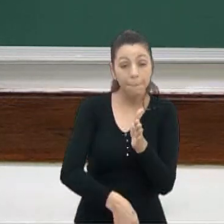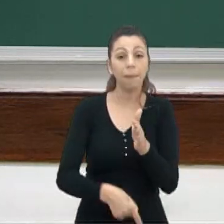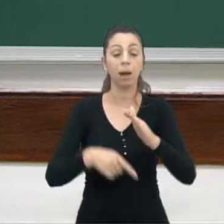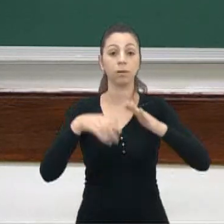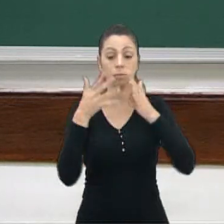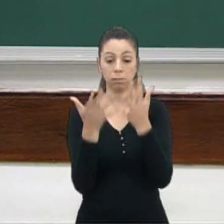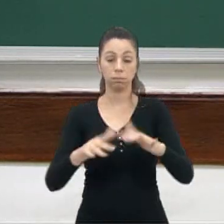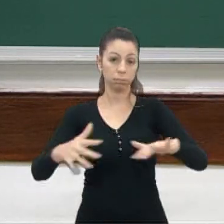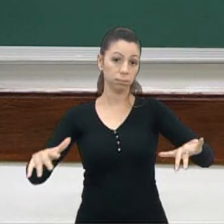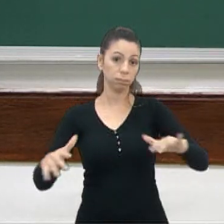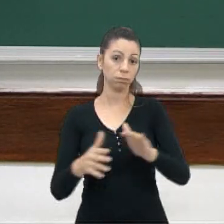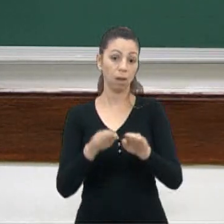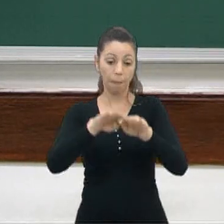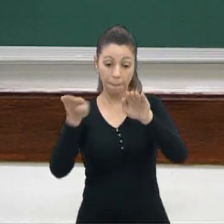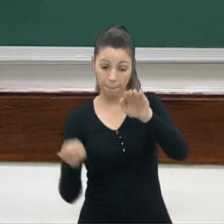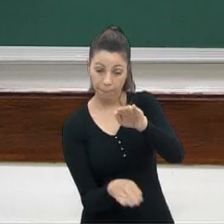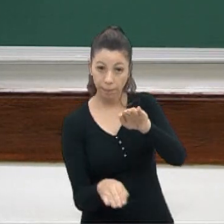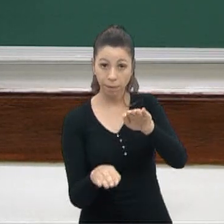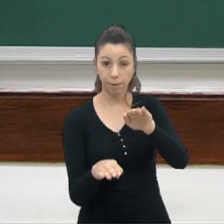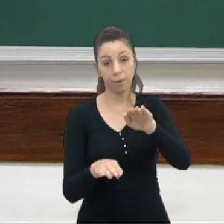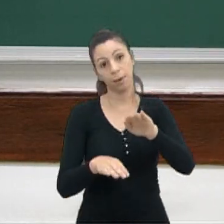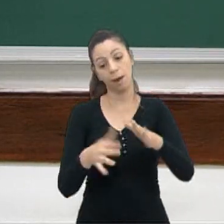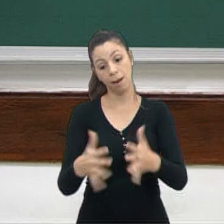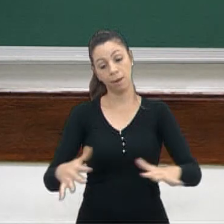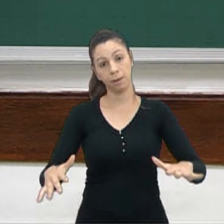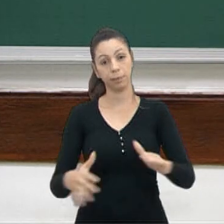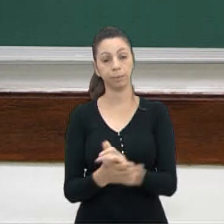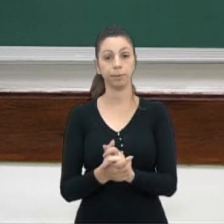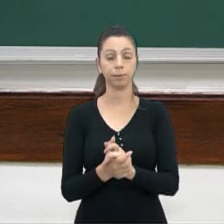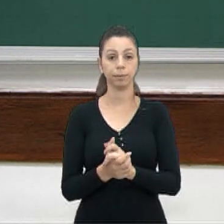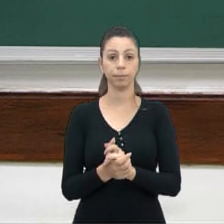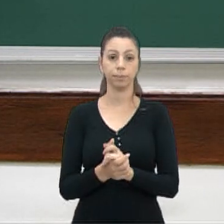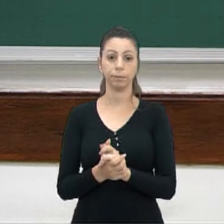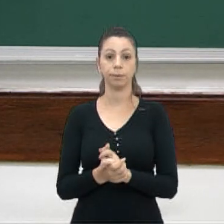mares, lagos. E temos a crosta